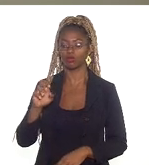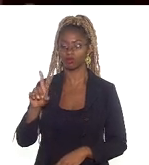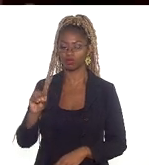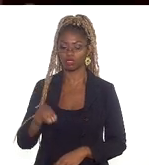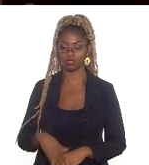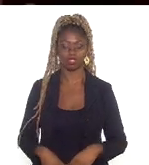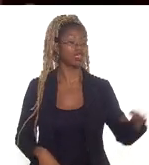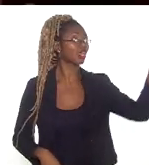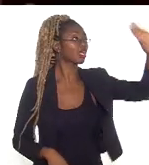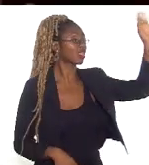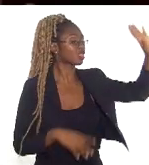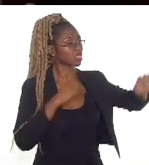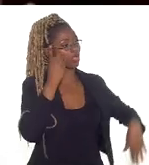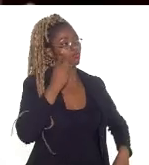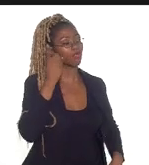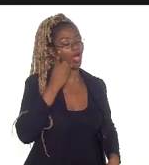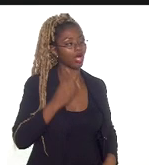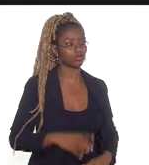Deputado?